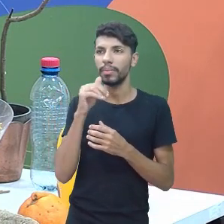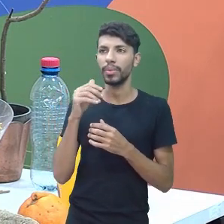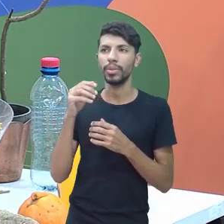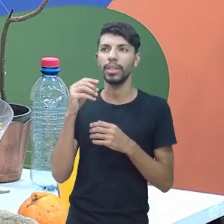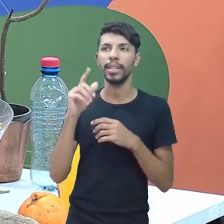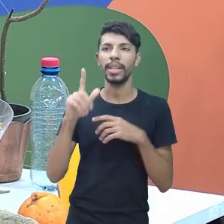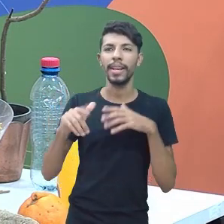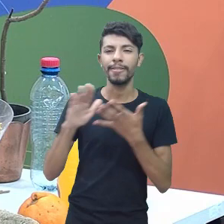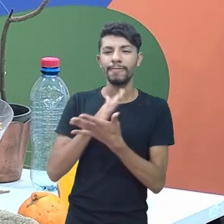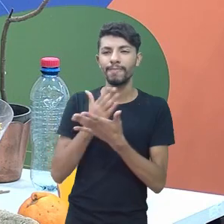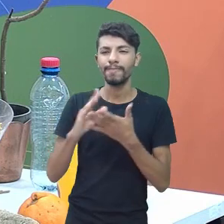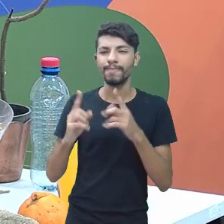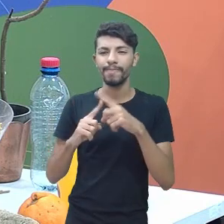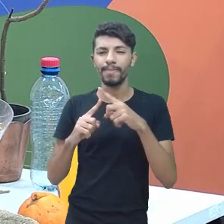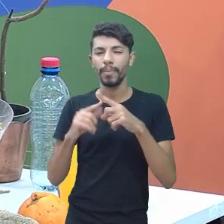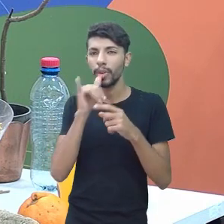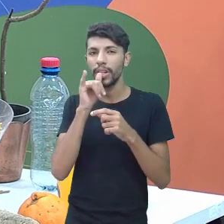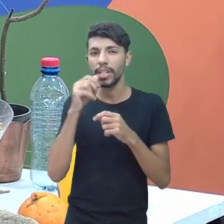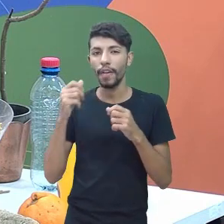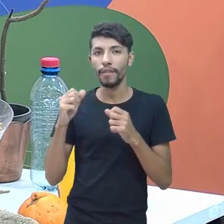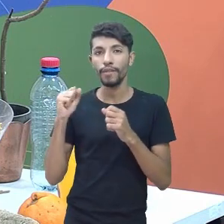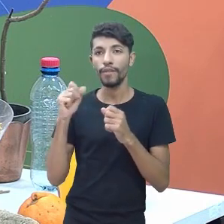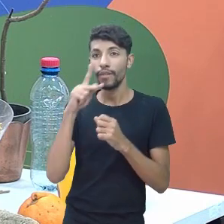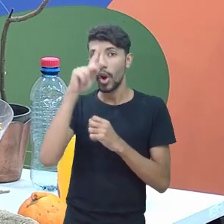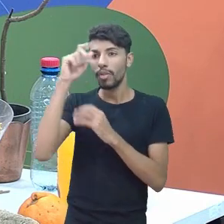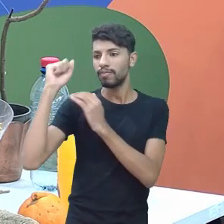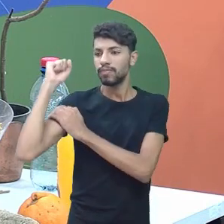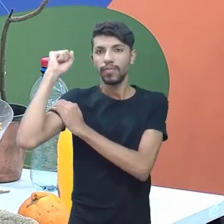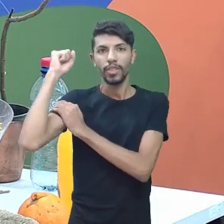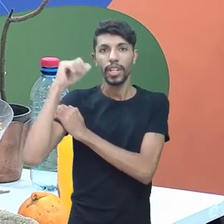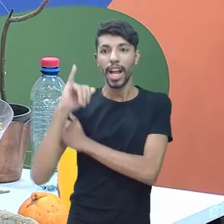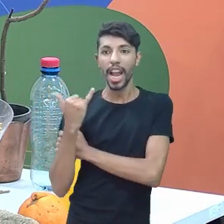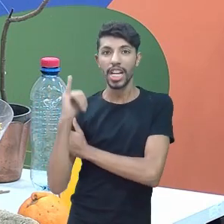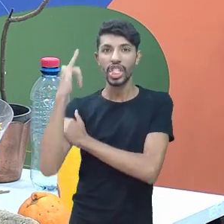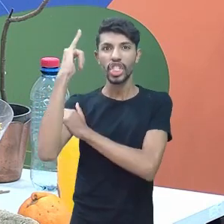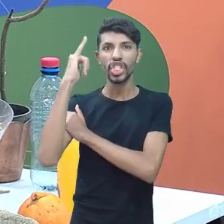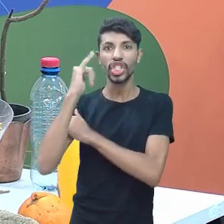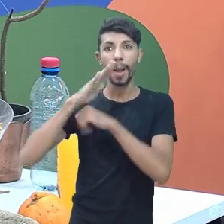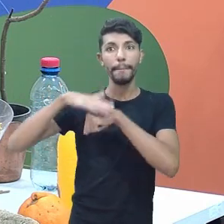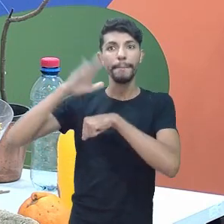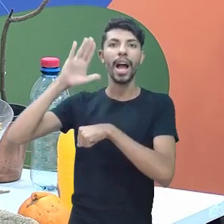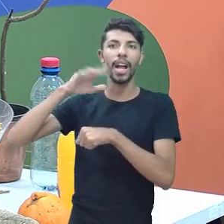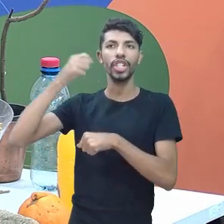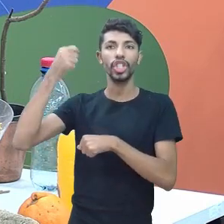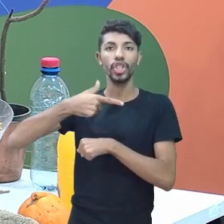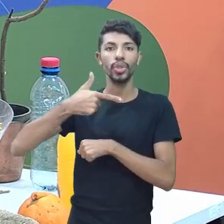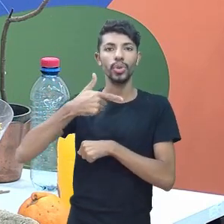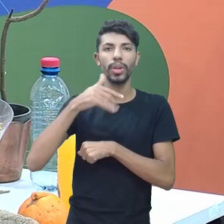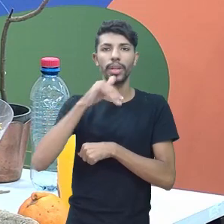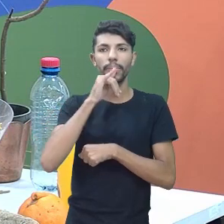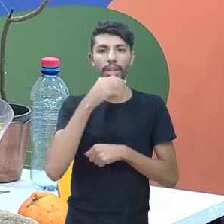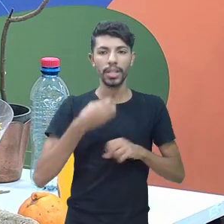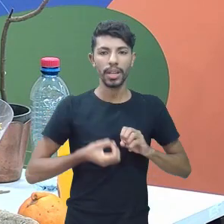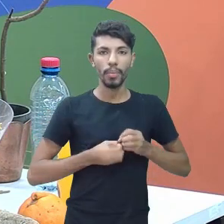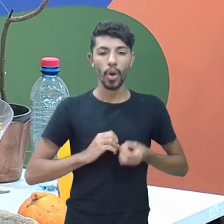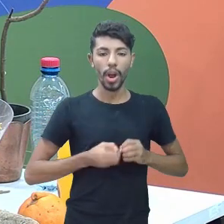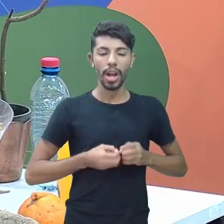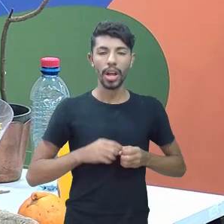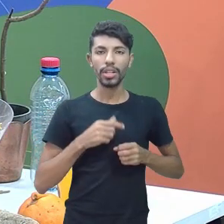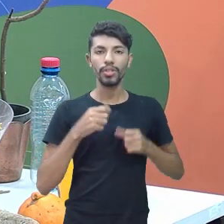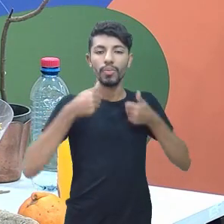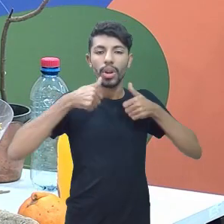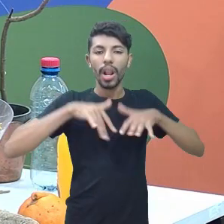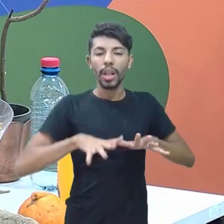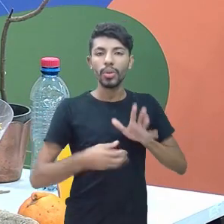algumas força, vamos dizer que traz força, traz energia a mais do que o organismo naturalmente